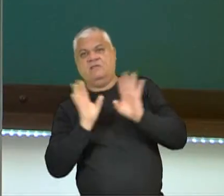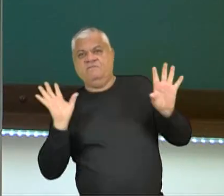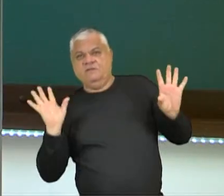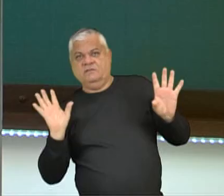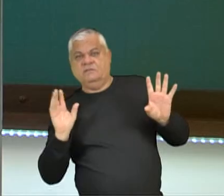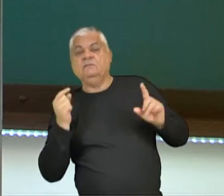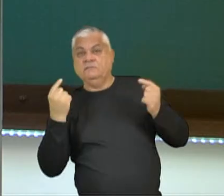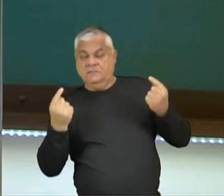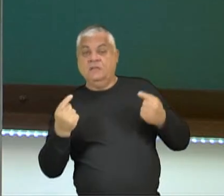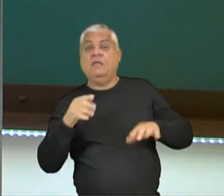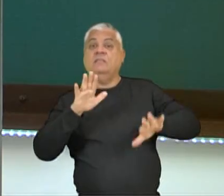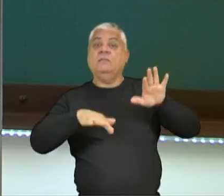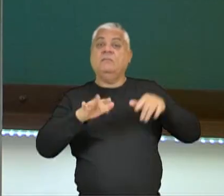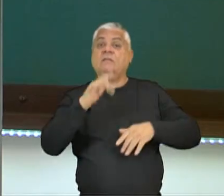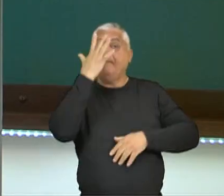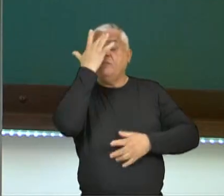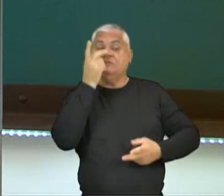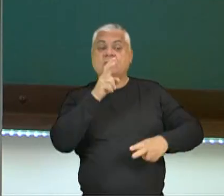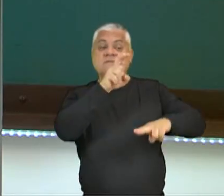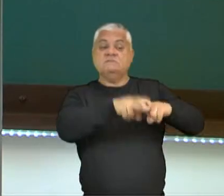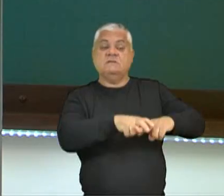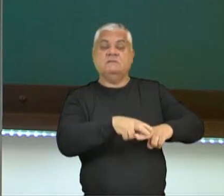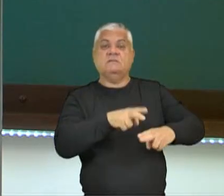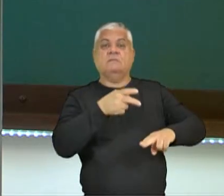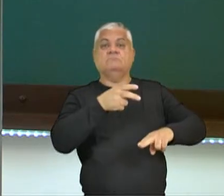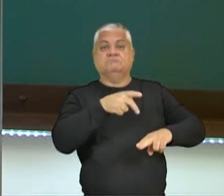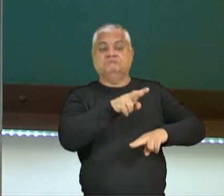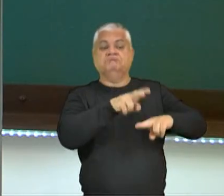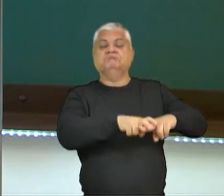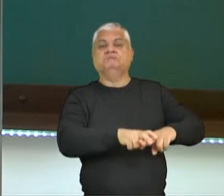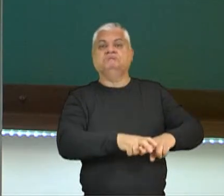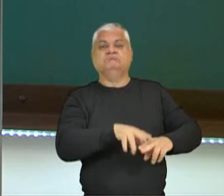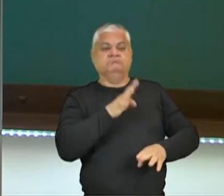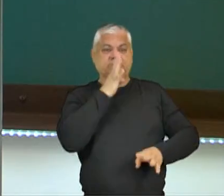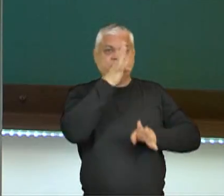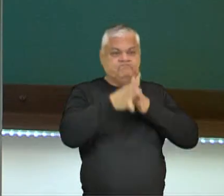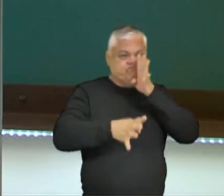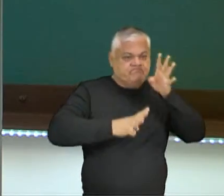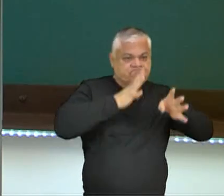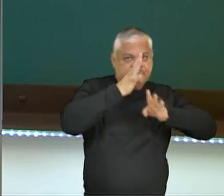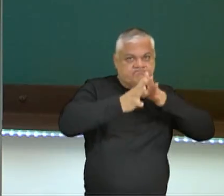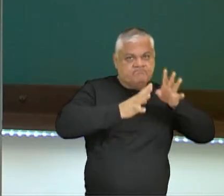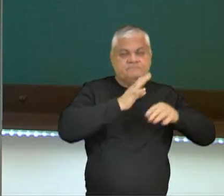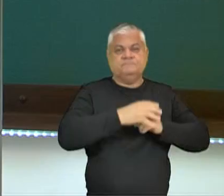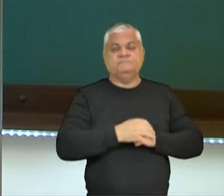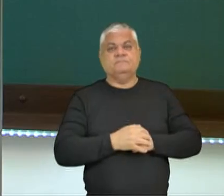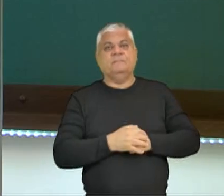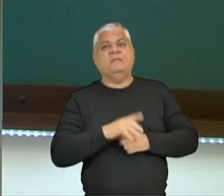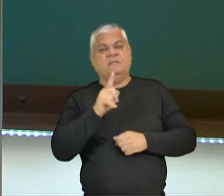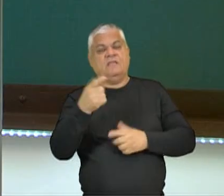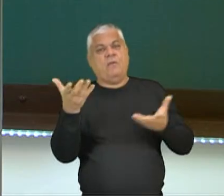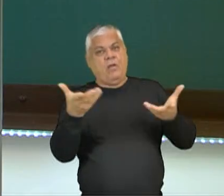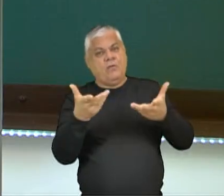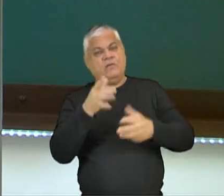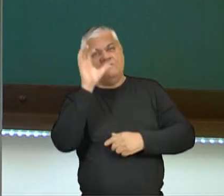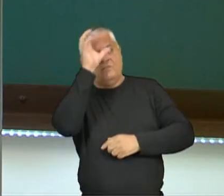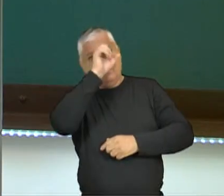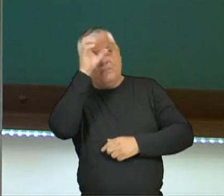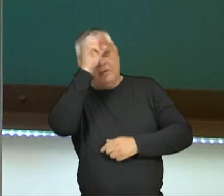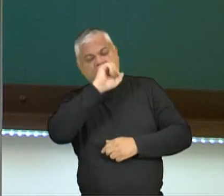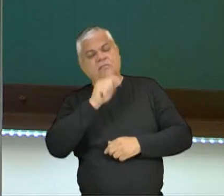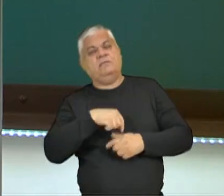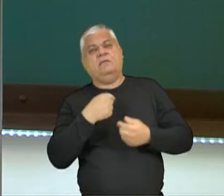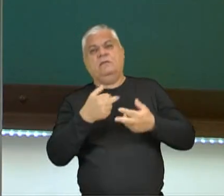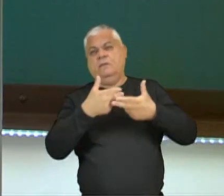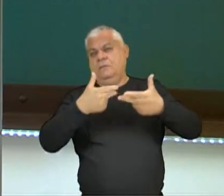que ocupa ali uma cadeira de réu ou de ré em um tribunal. Certo? Então é um pouco disso que nós vamos conhecer,